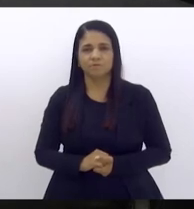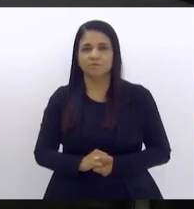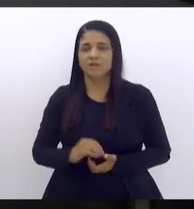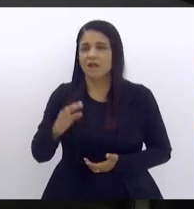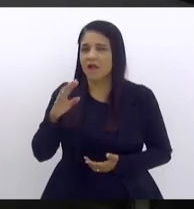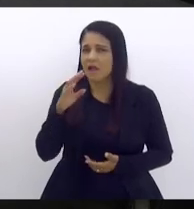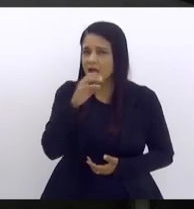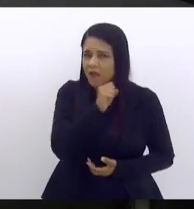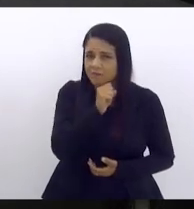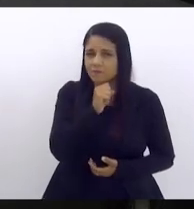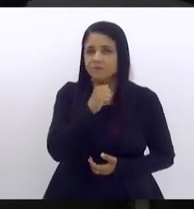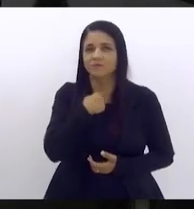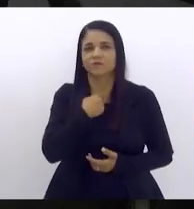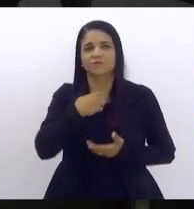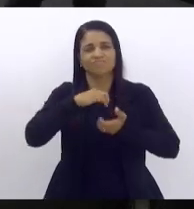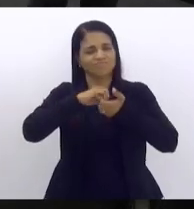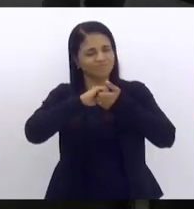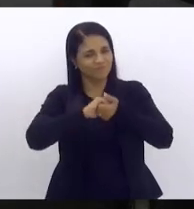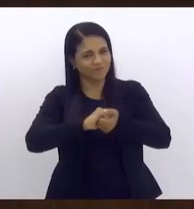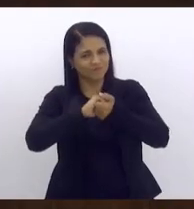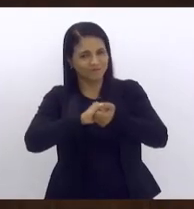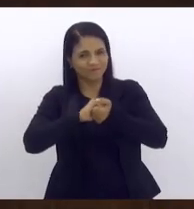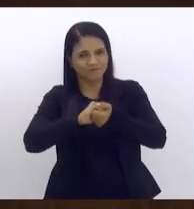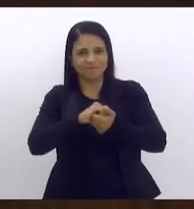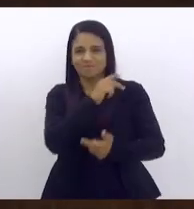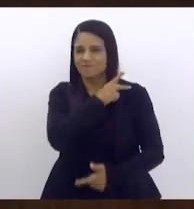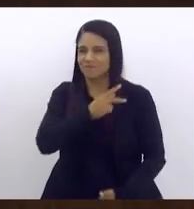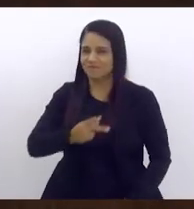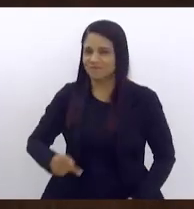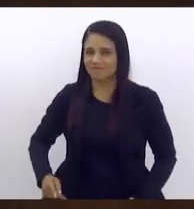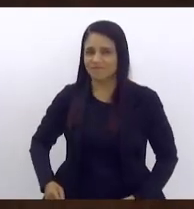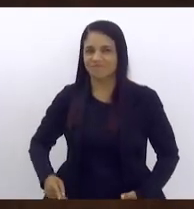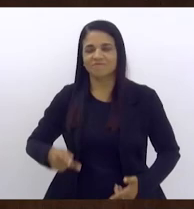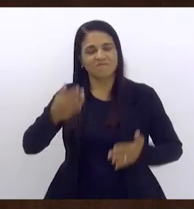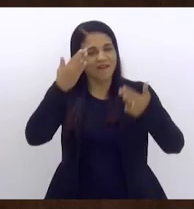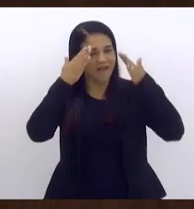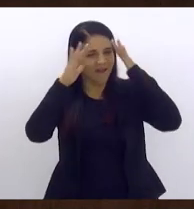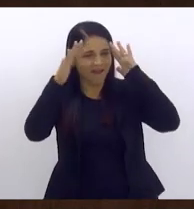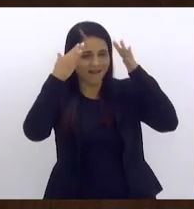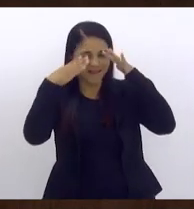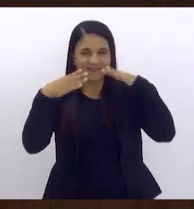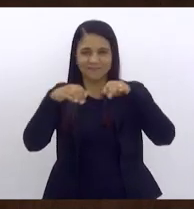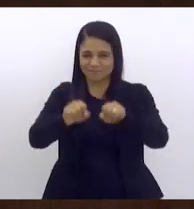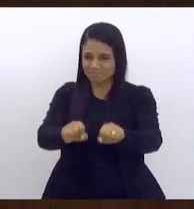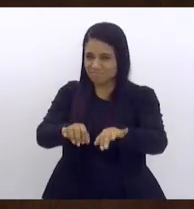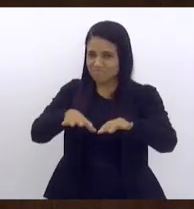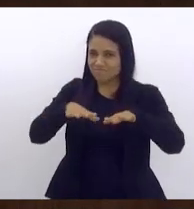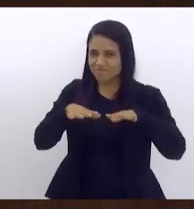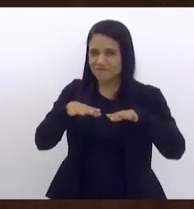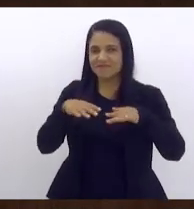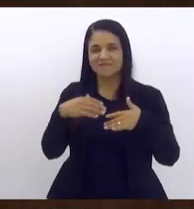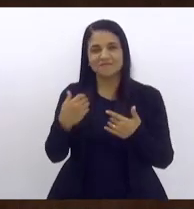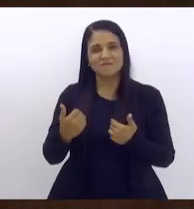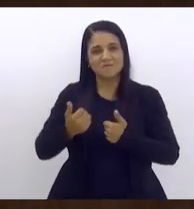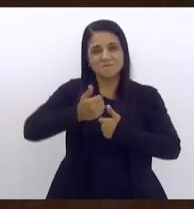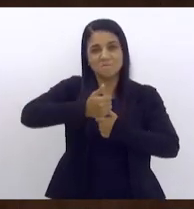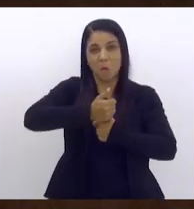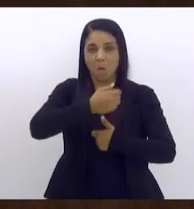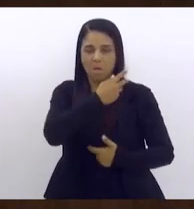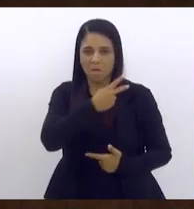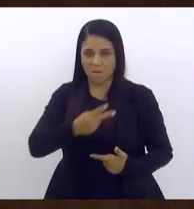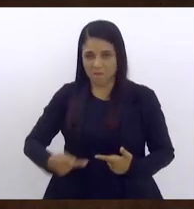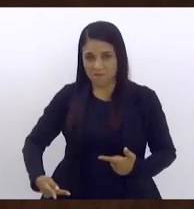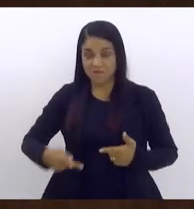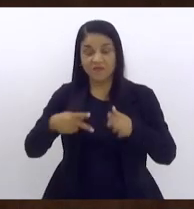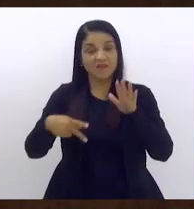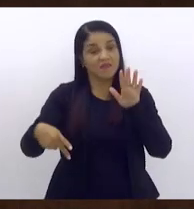Rapidamente, senhora presidente, lhe cumprimentada, alegria de lhe ver presidindo essa sessão. Na verdade, esse projeto